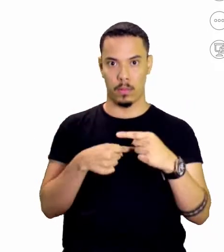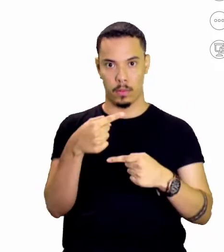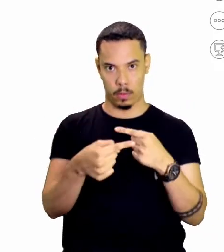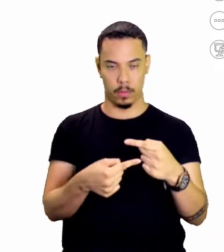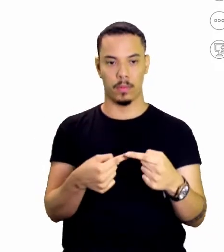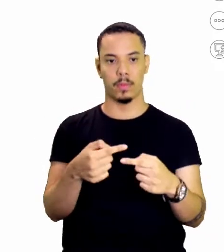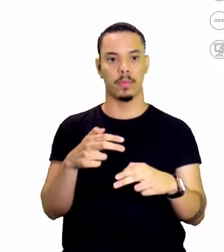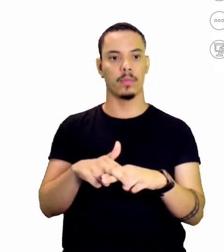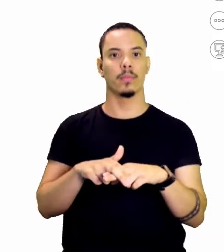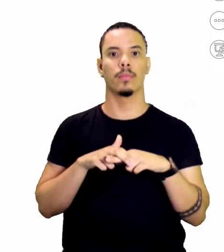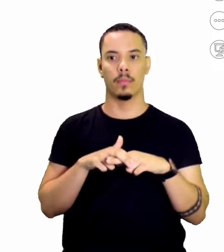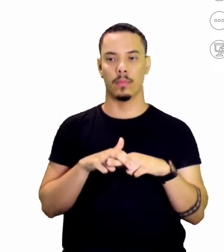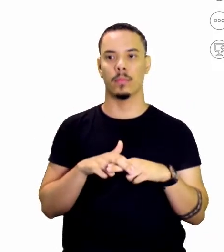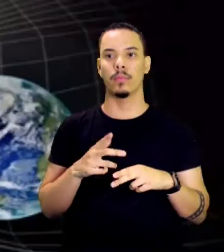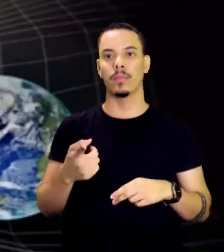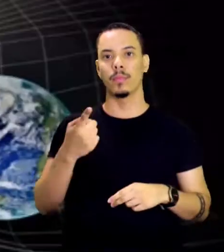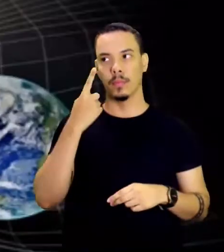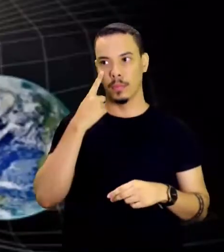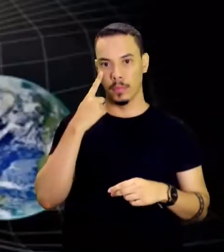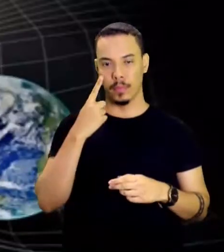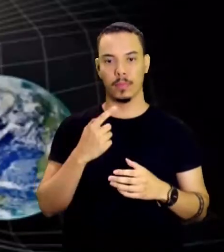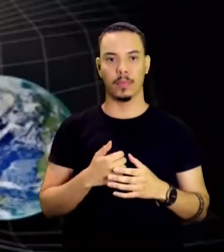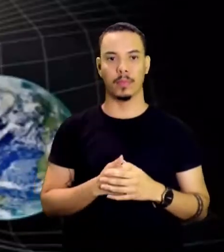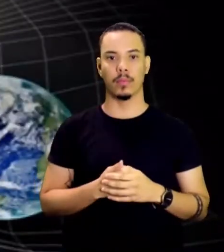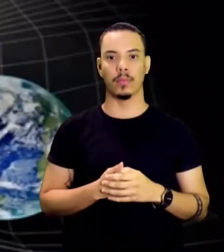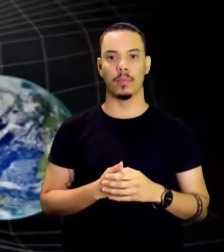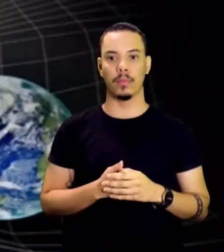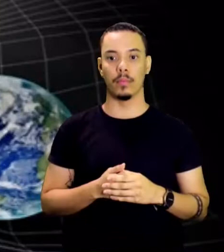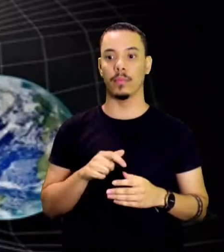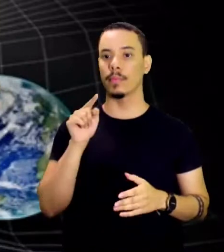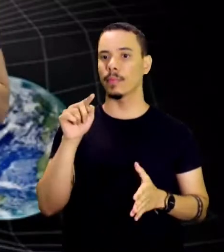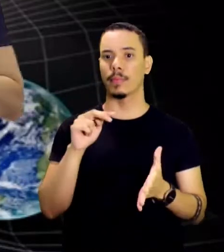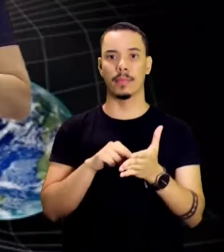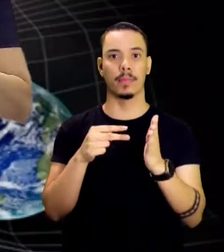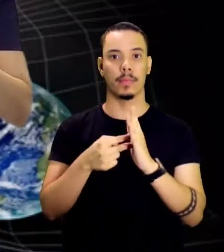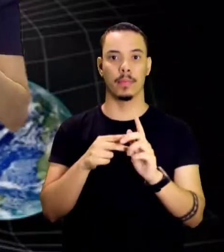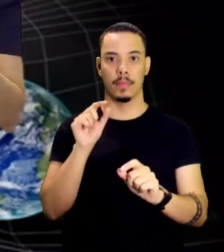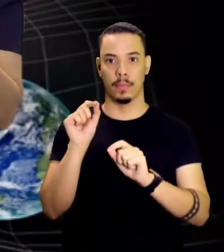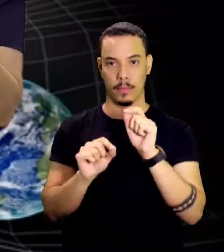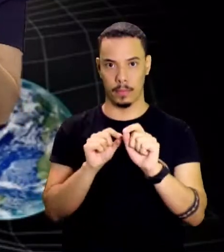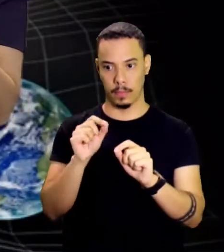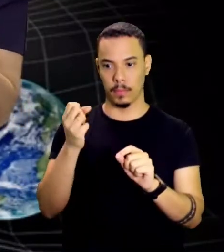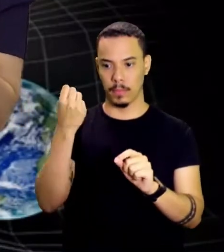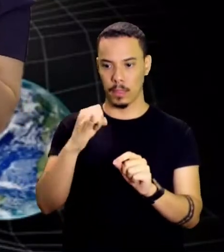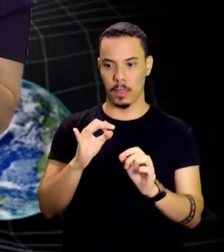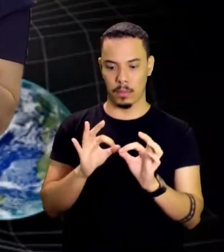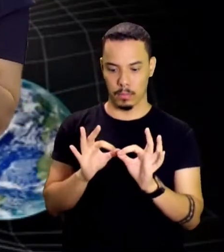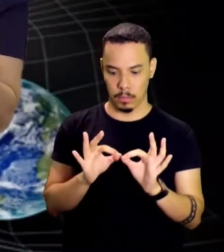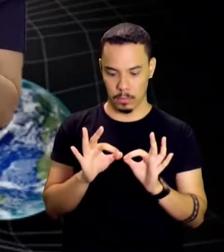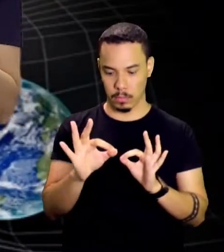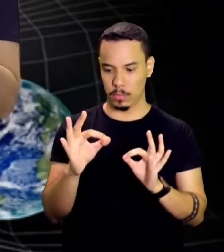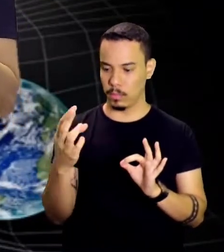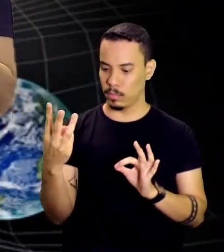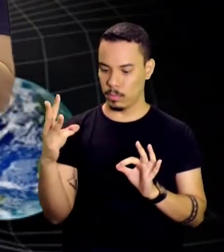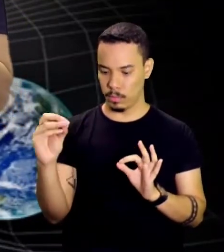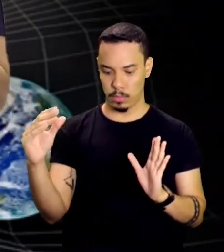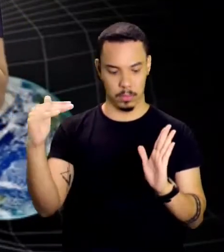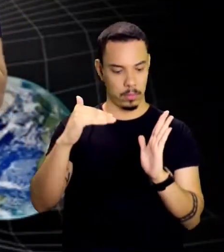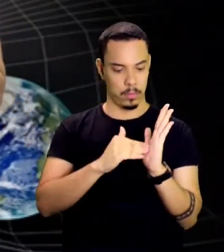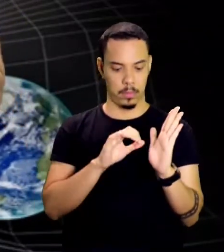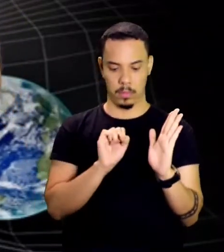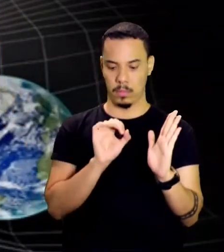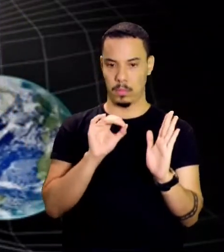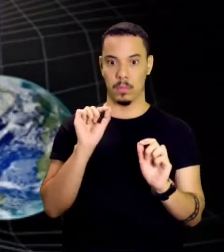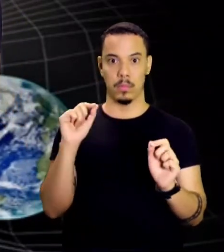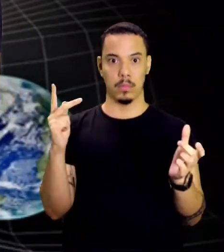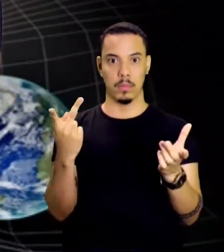então foca aqui pessoal Olha só vem conosco aqui e significa seguinte né dessa se eu comecei a medida do 30 e foi até